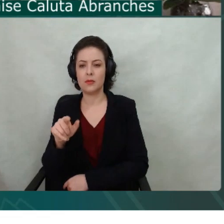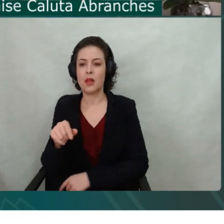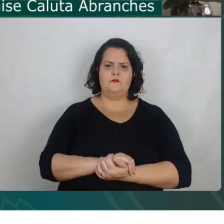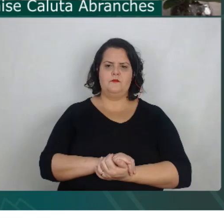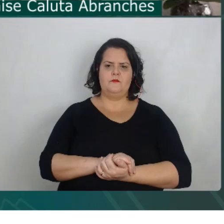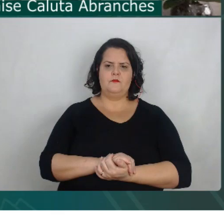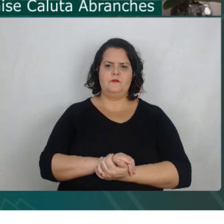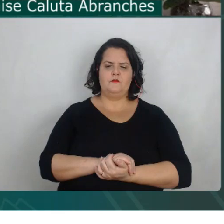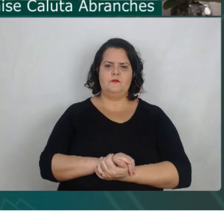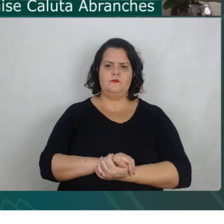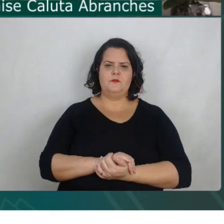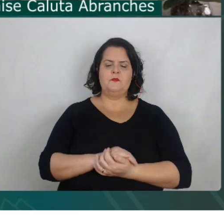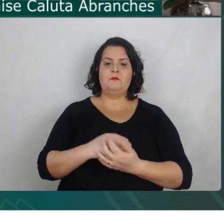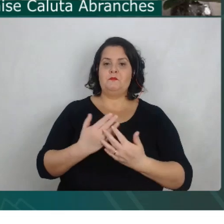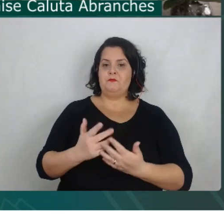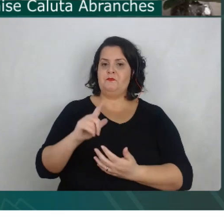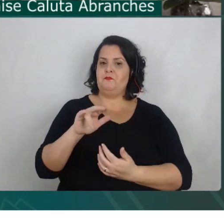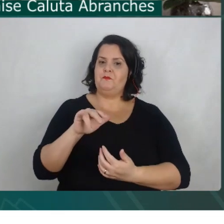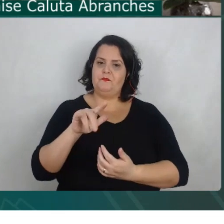protocolo? Professora Lili, obrigada.